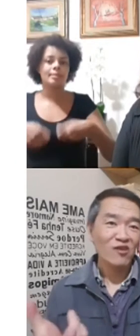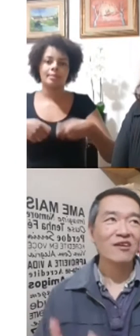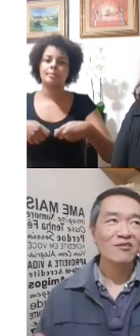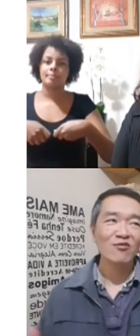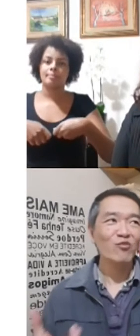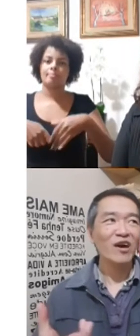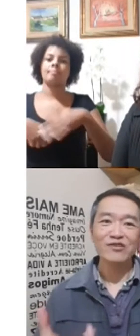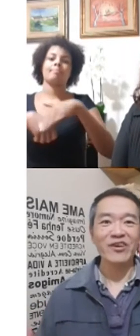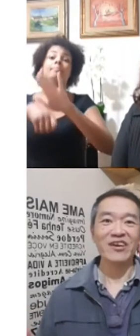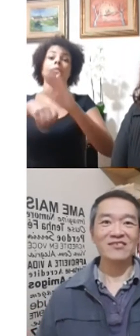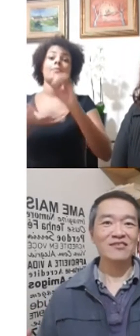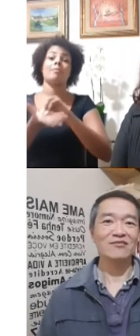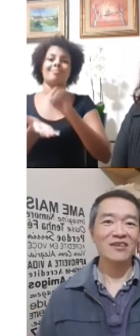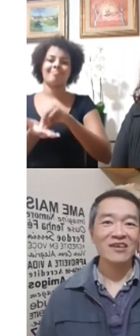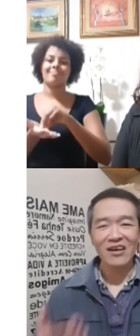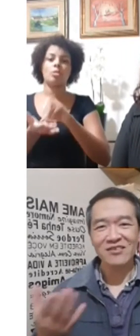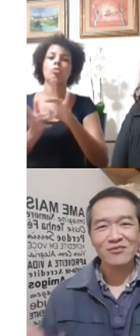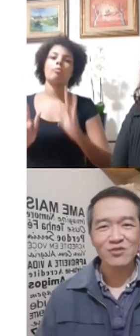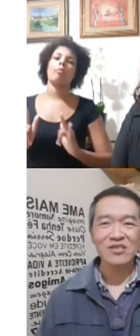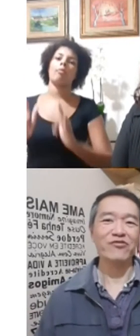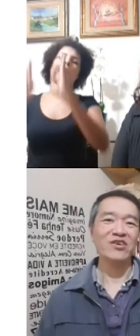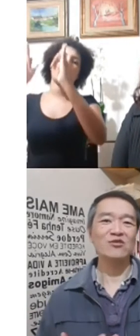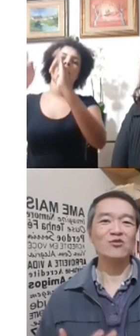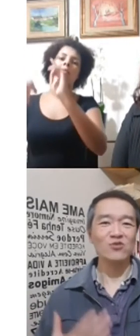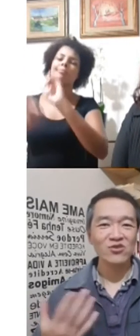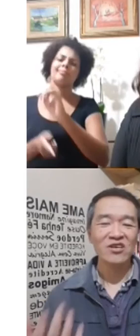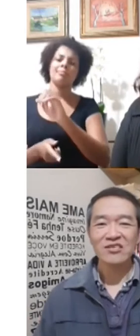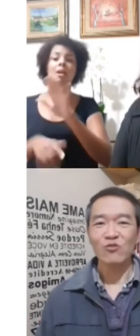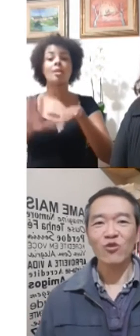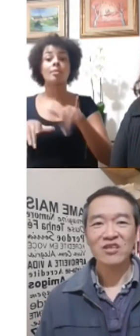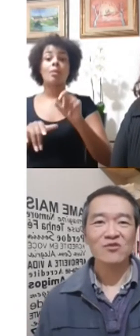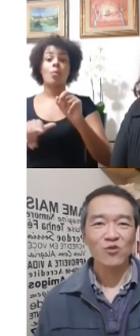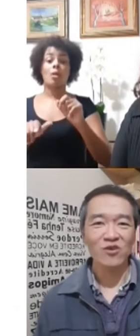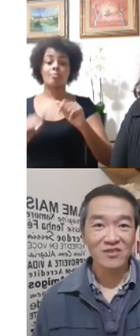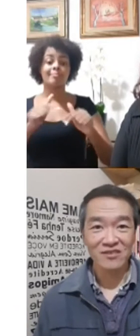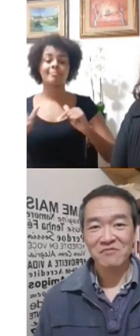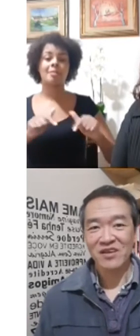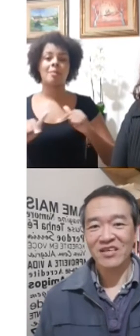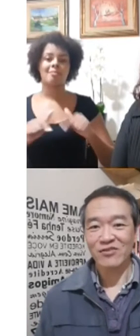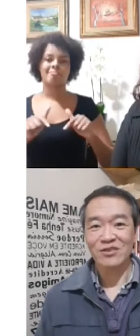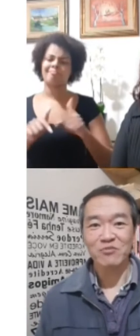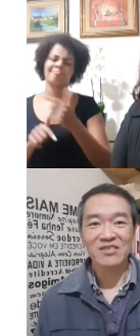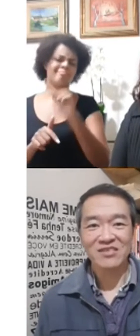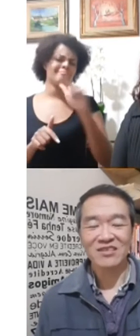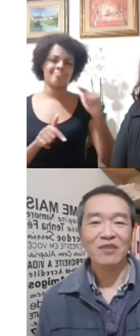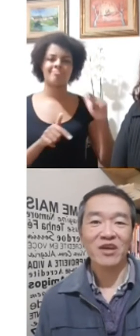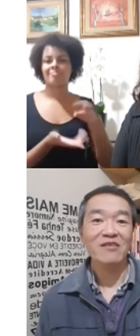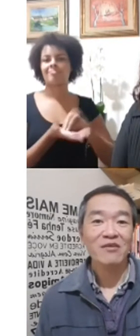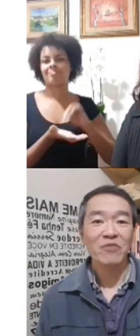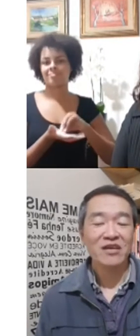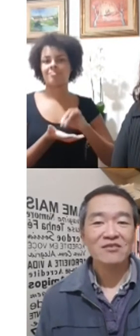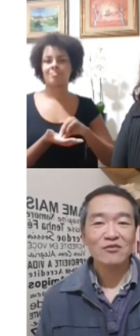não é só uma edificação, né? Às vezes são serviços, são outras coisas, né? Que você precisa